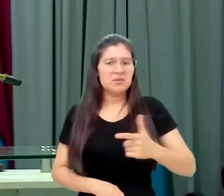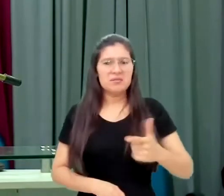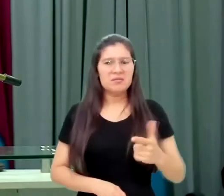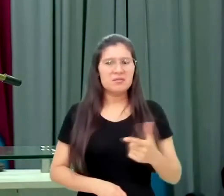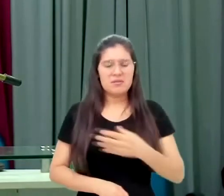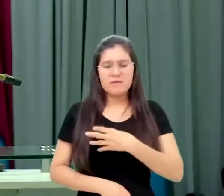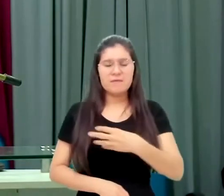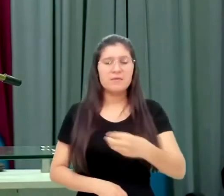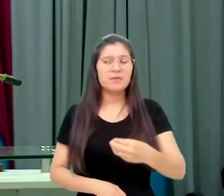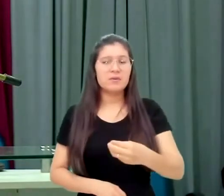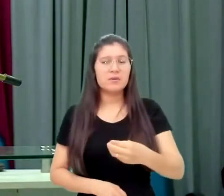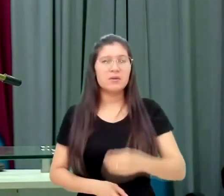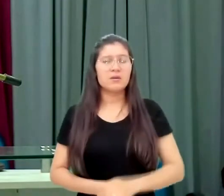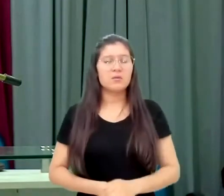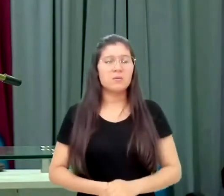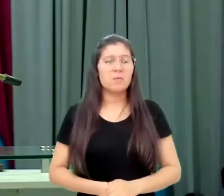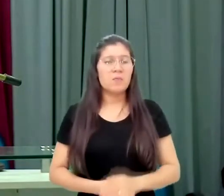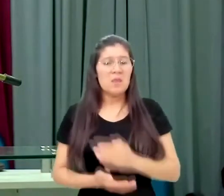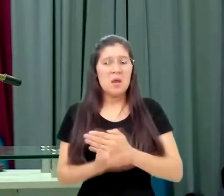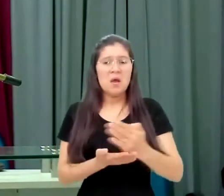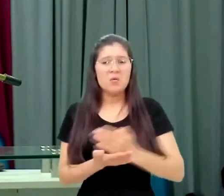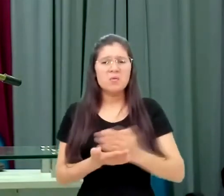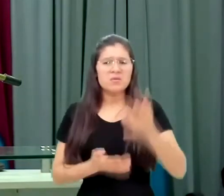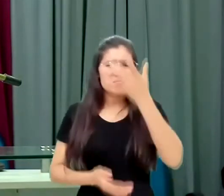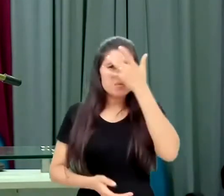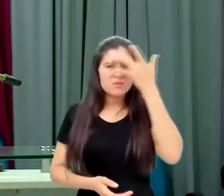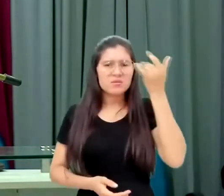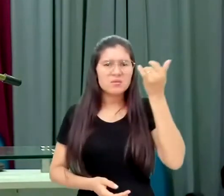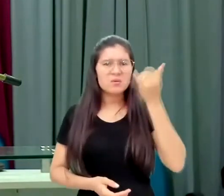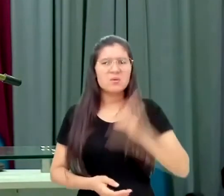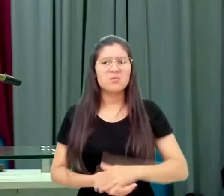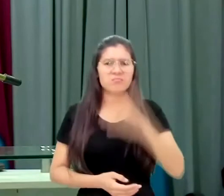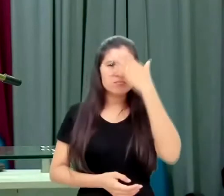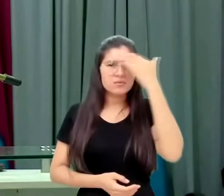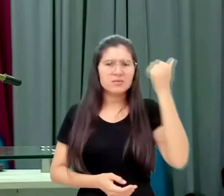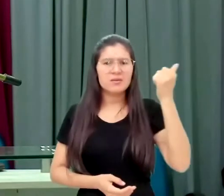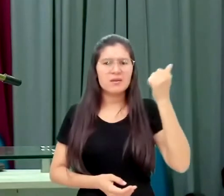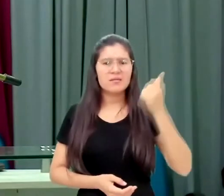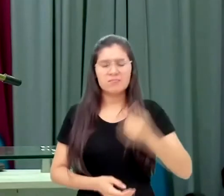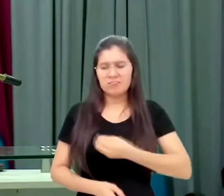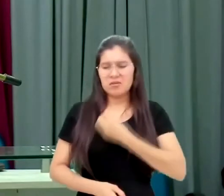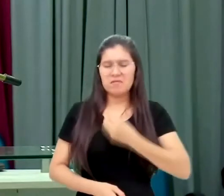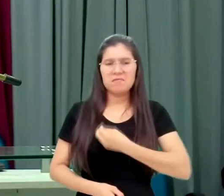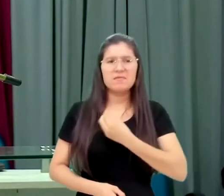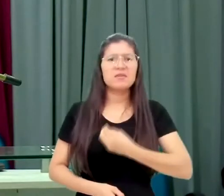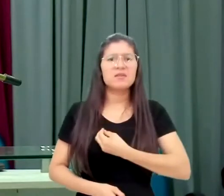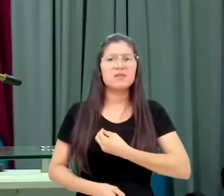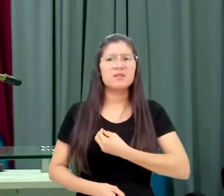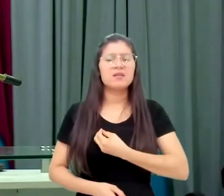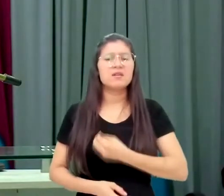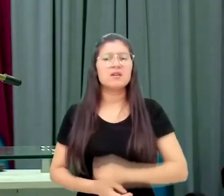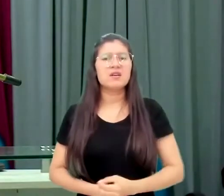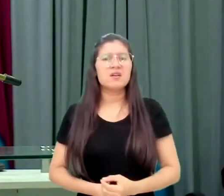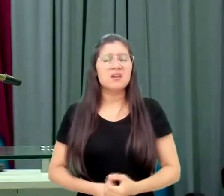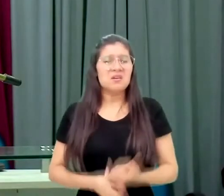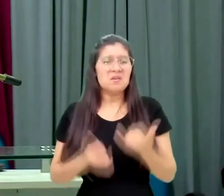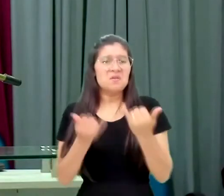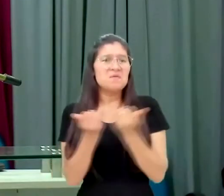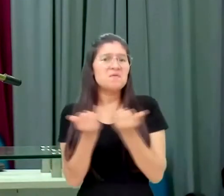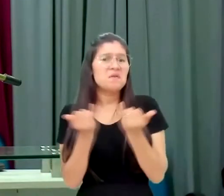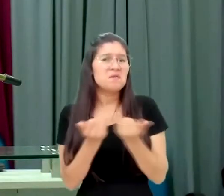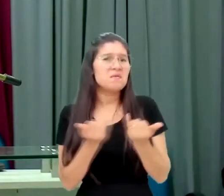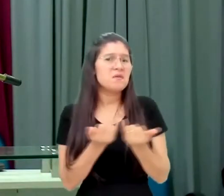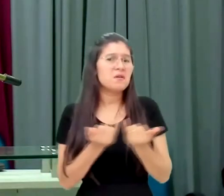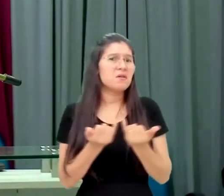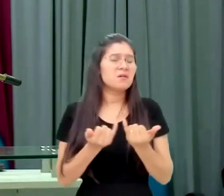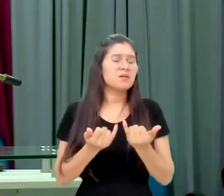que sofrem porque se esquecem da sua vida e vão cuidar da vida alheia. Isso não é bom. Ela